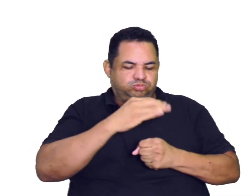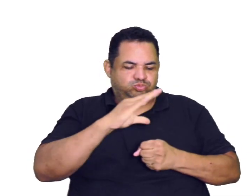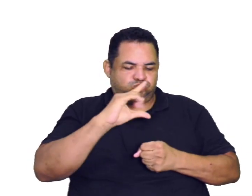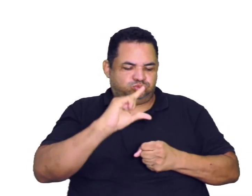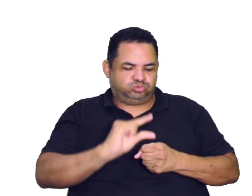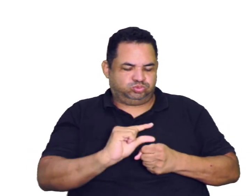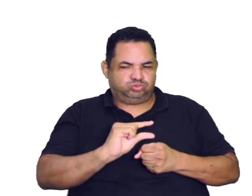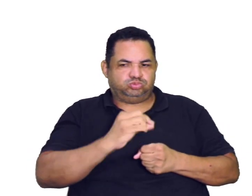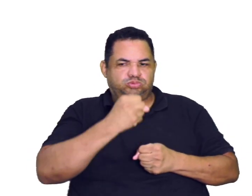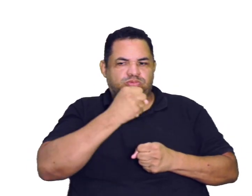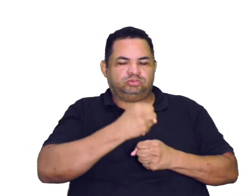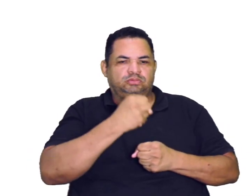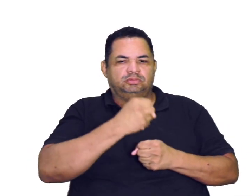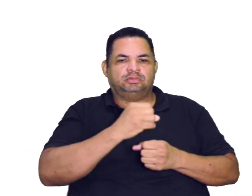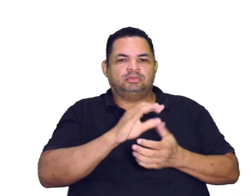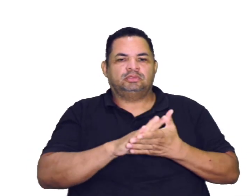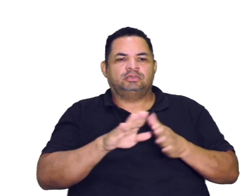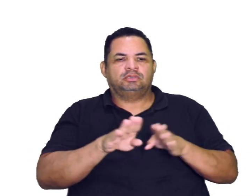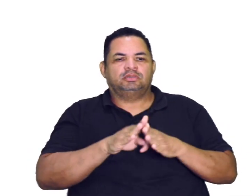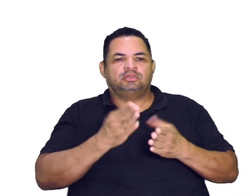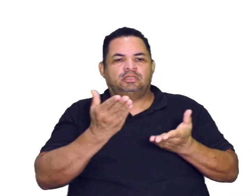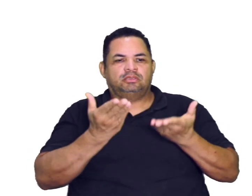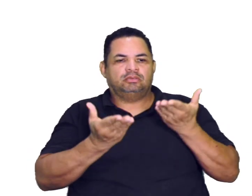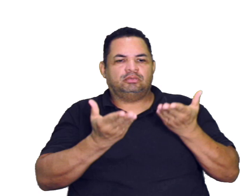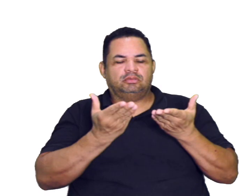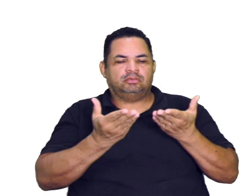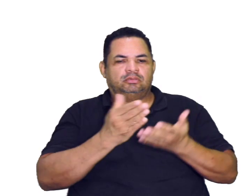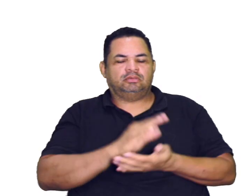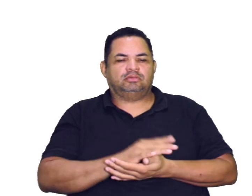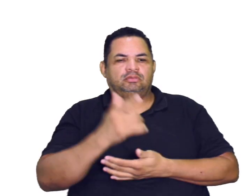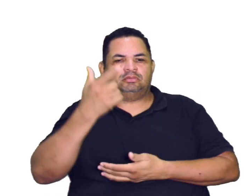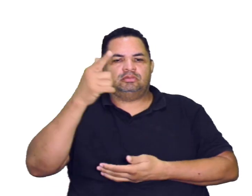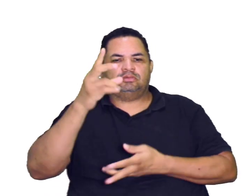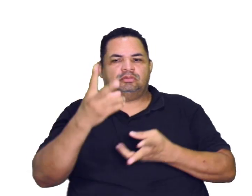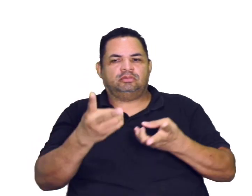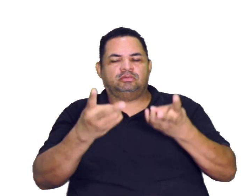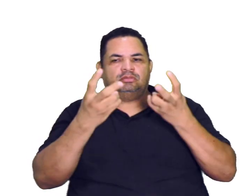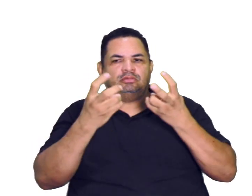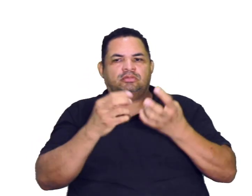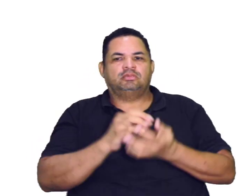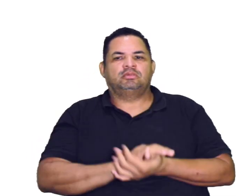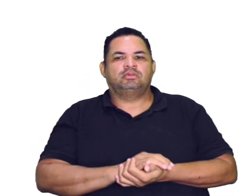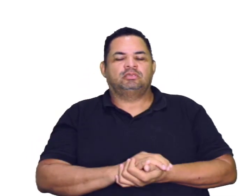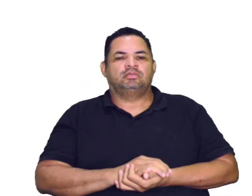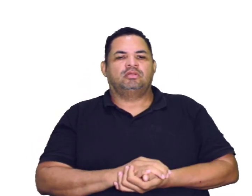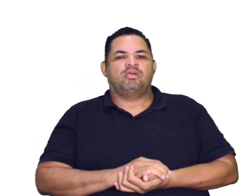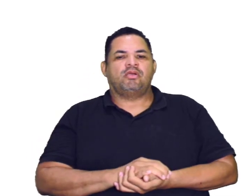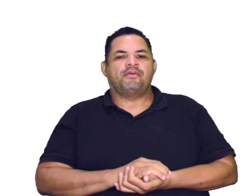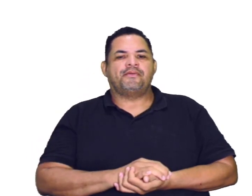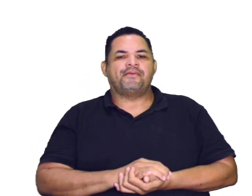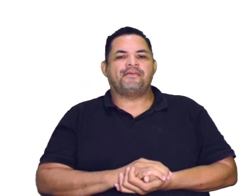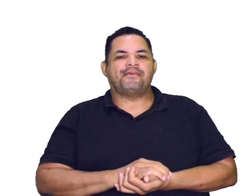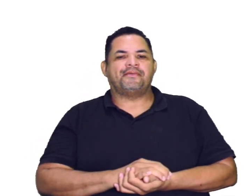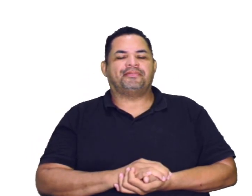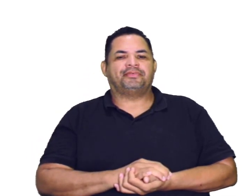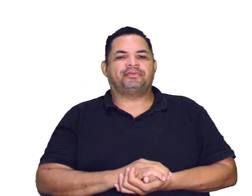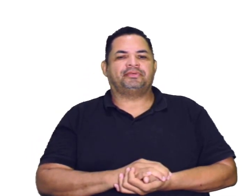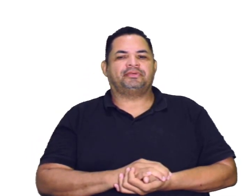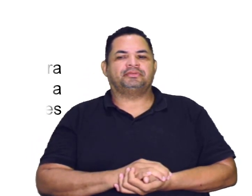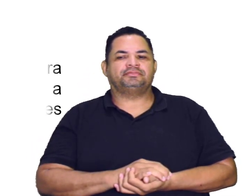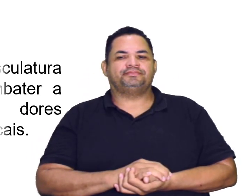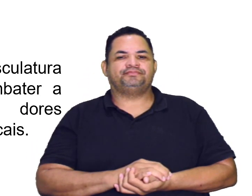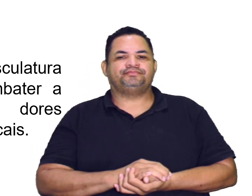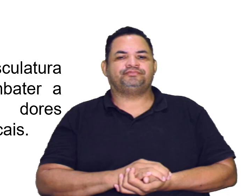alívio da pressão, né? A questão também da gravidade, né? Também a gente consegue perceber aqui o aumento da amplitude do